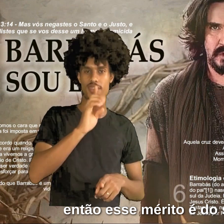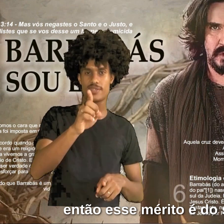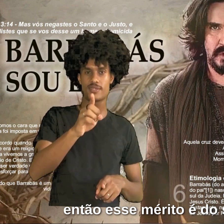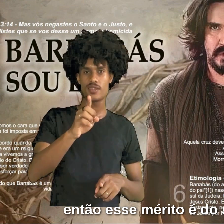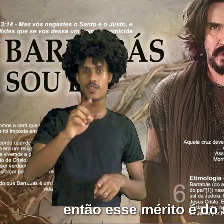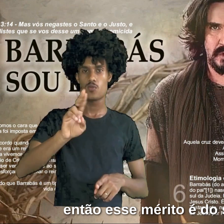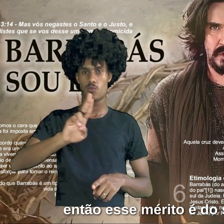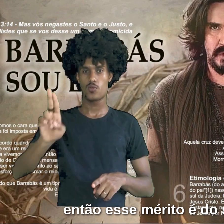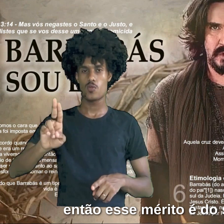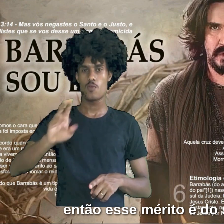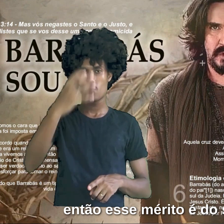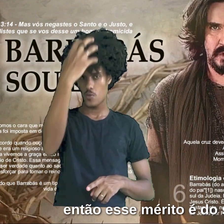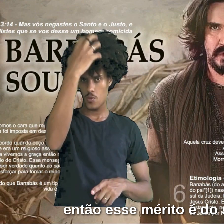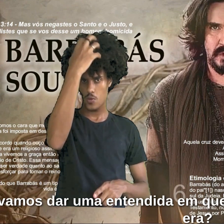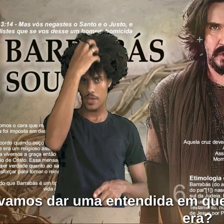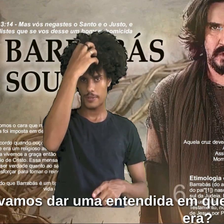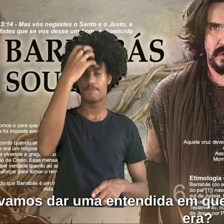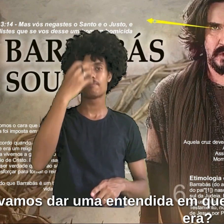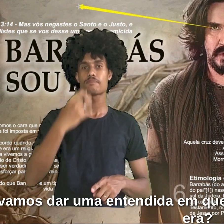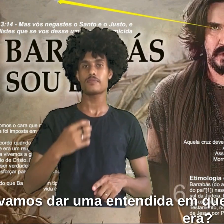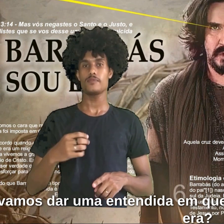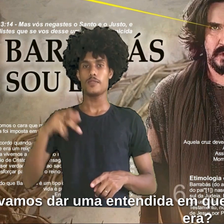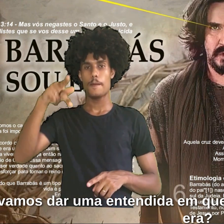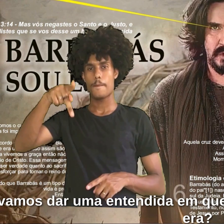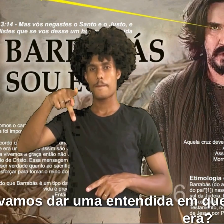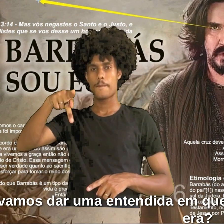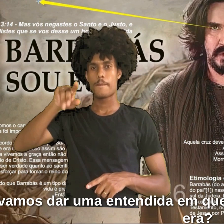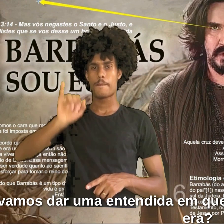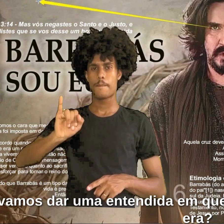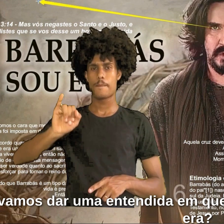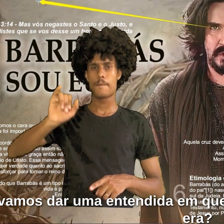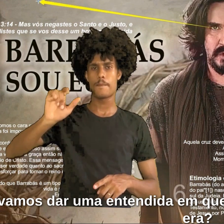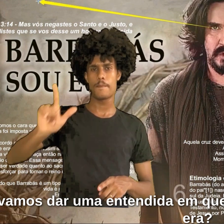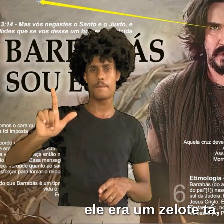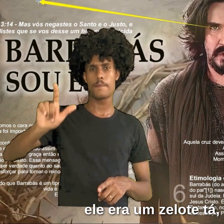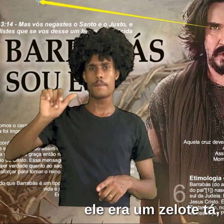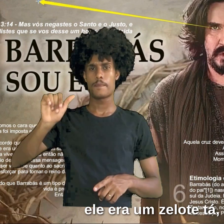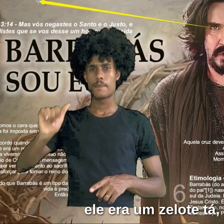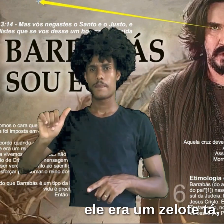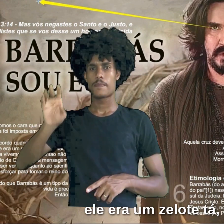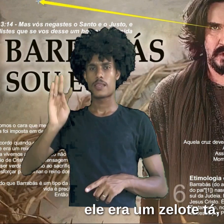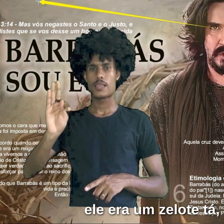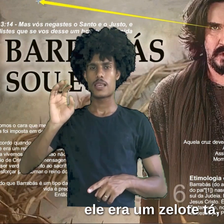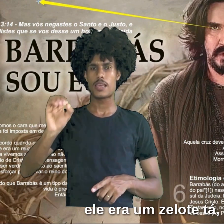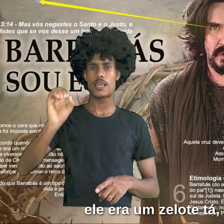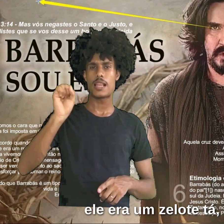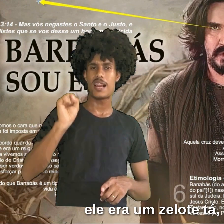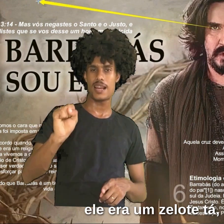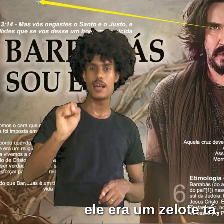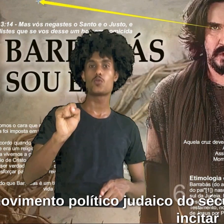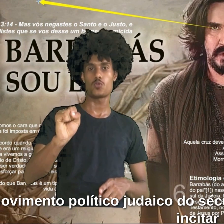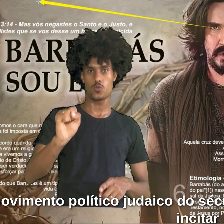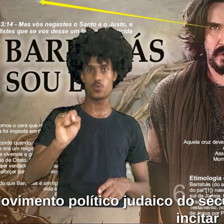mérito é do Senhor, tá bom? Vamos dar uma entendida. O Barrabás, o que ele era? Ele era um zelote, tá?